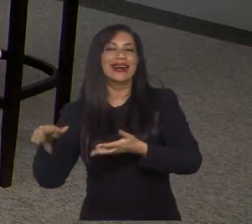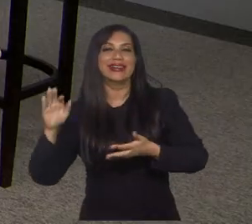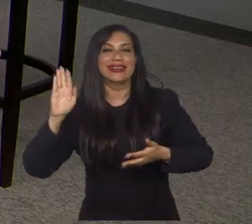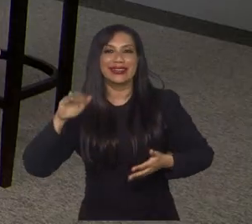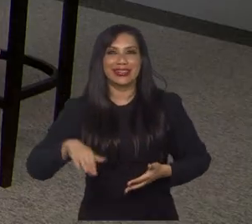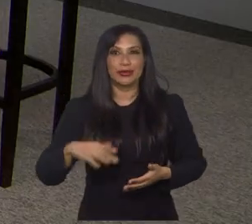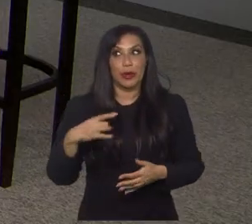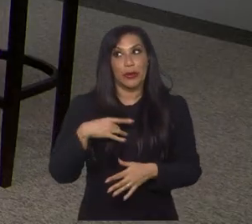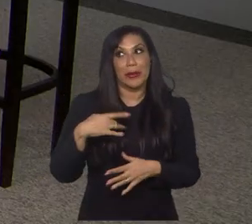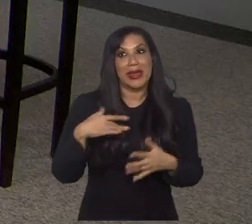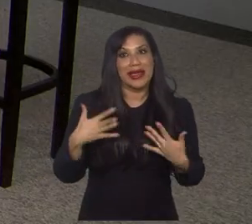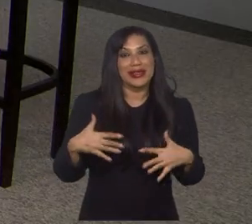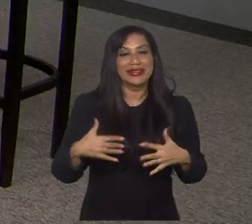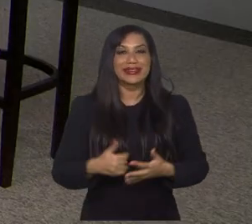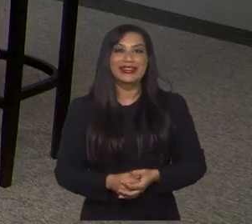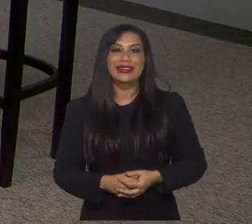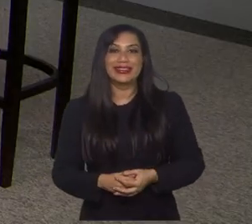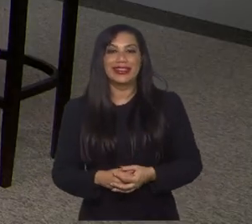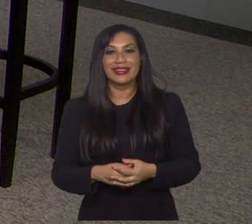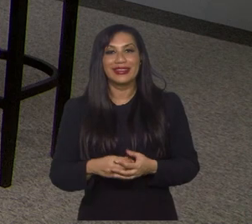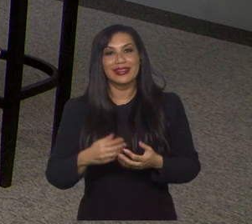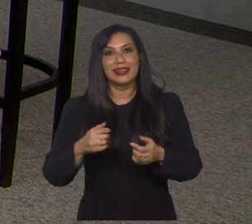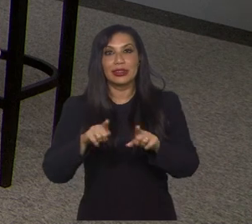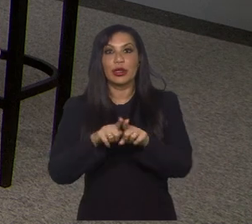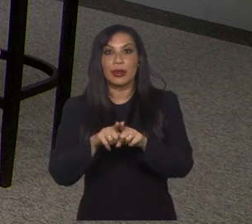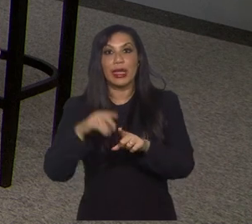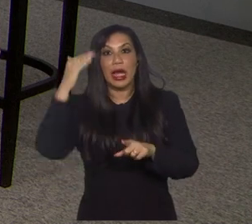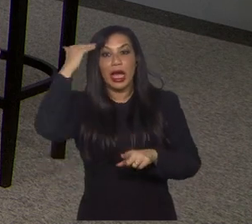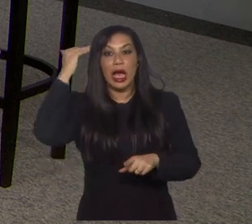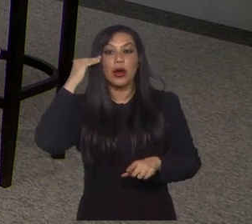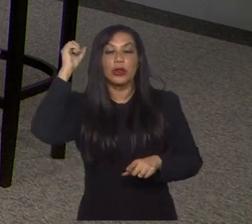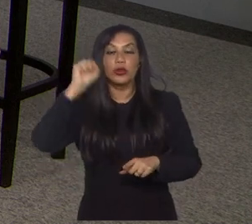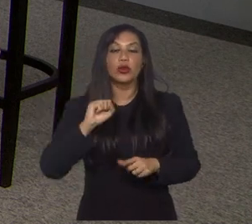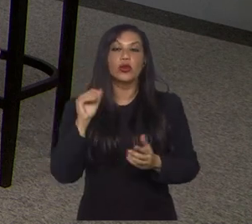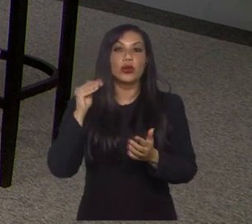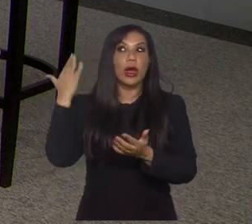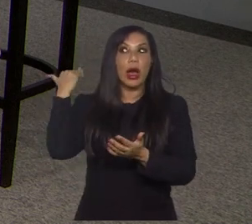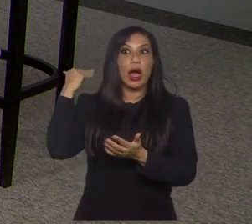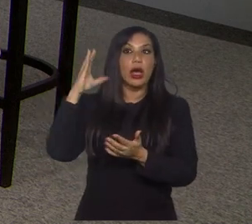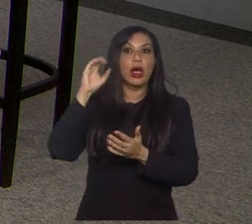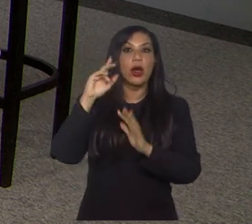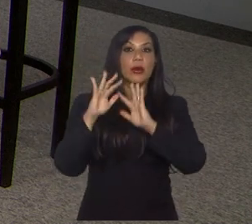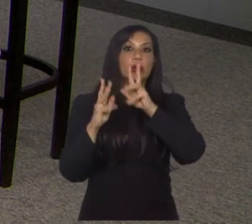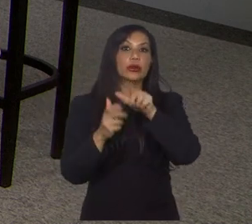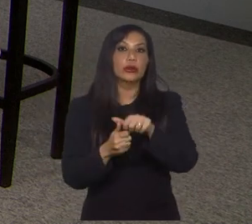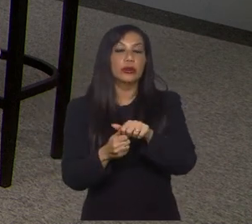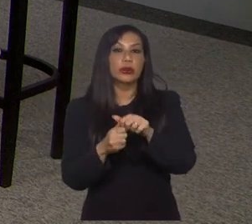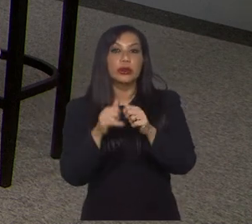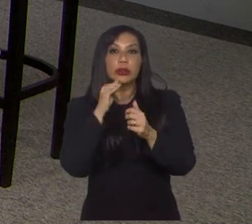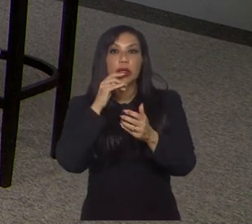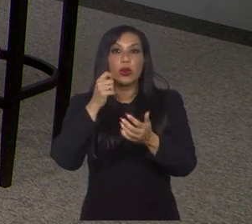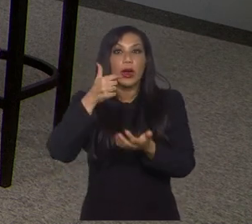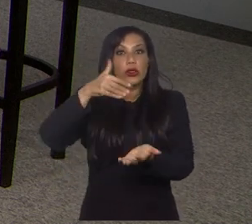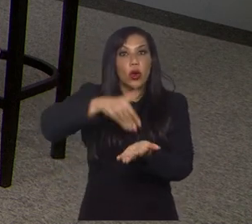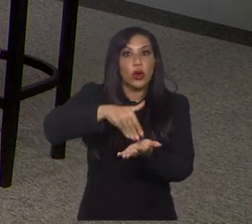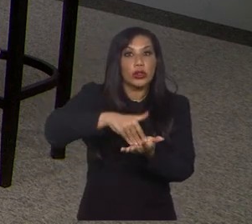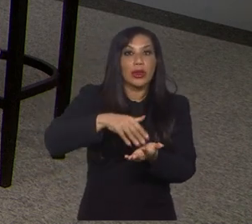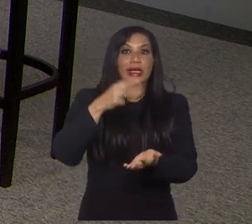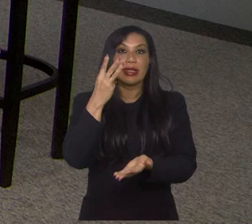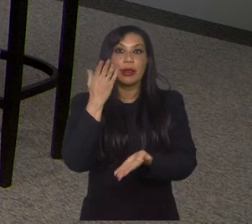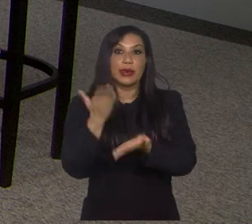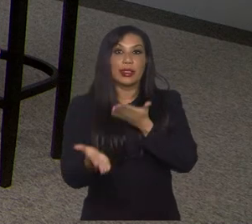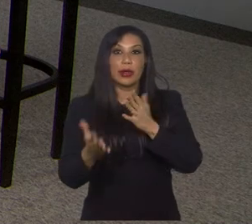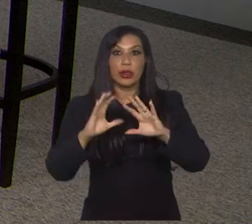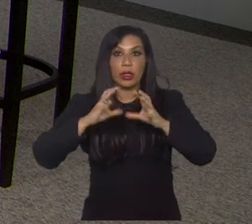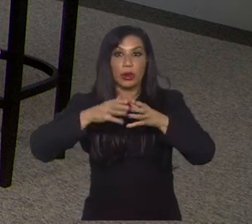Medo. Acho que é só interessante falar também que a Coreia do Sul, na última Copa do Mundo, ela termina em lanterna, né? Foram 3 derrotas, mas